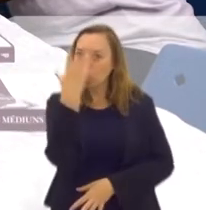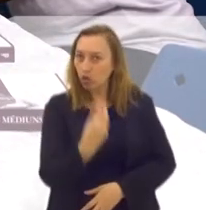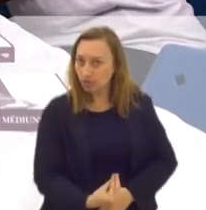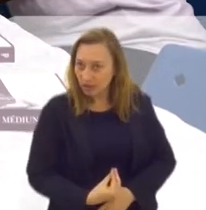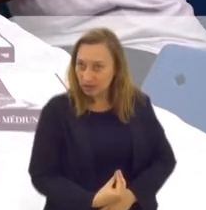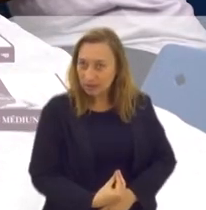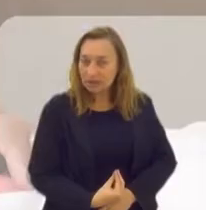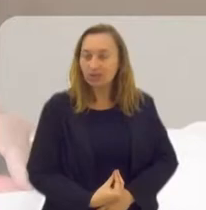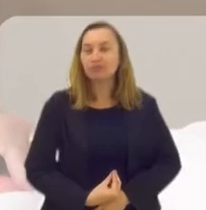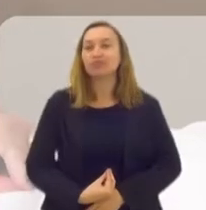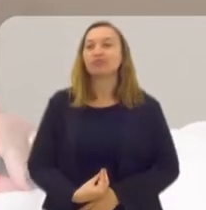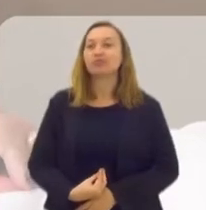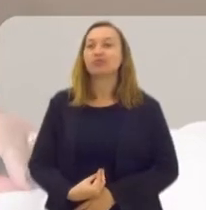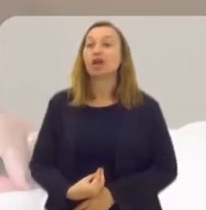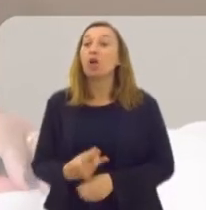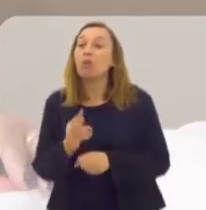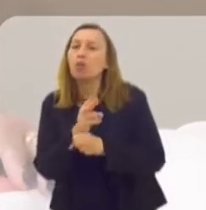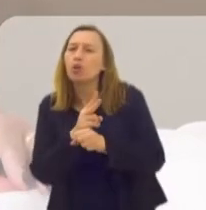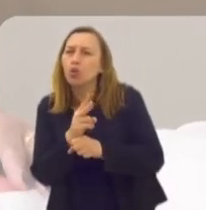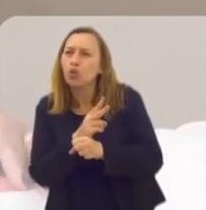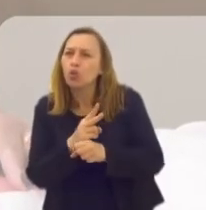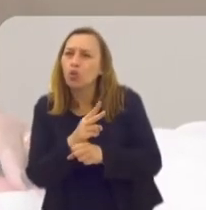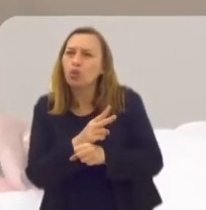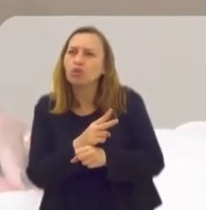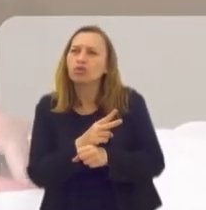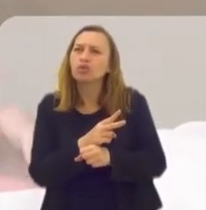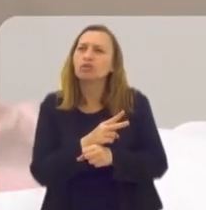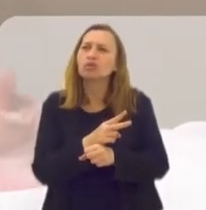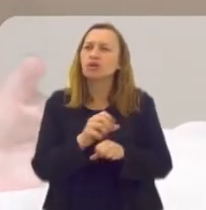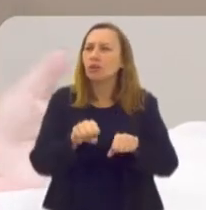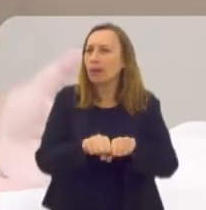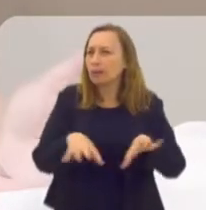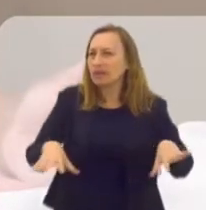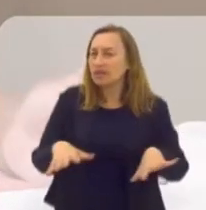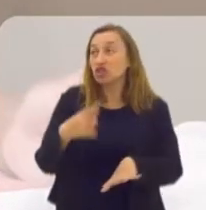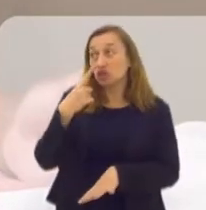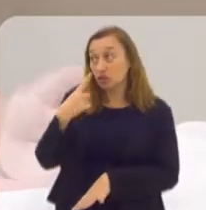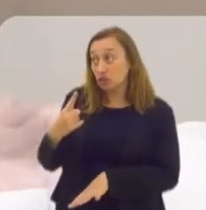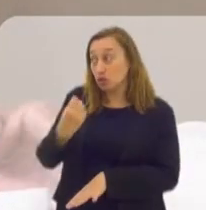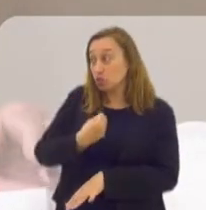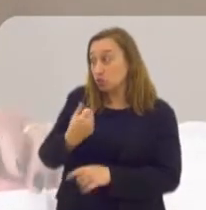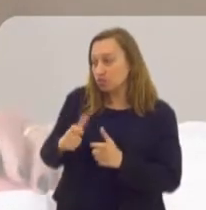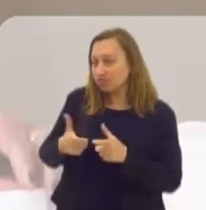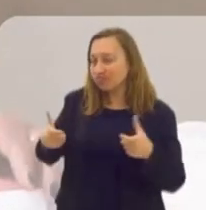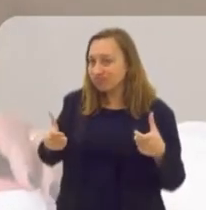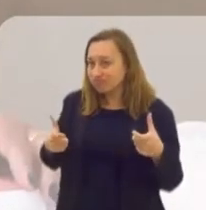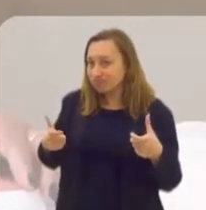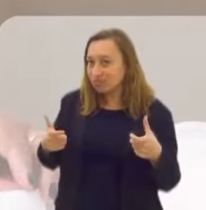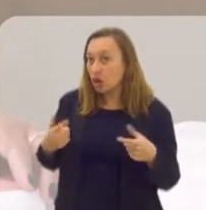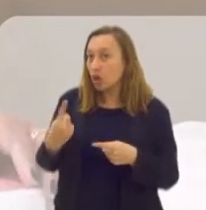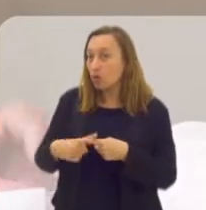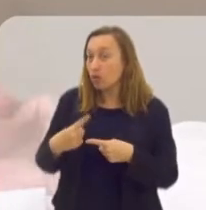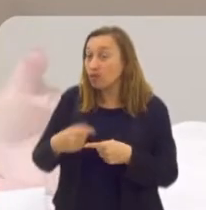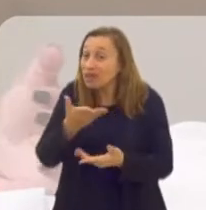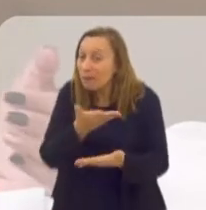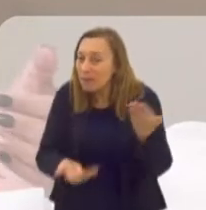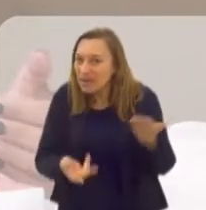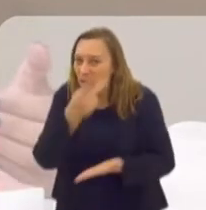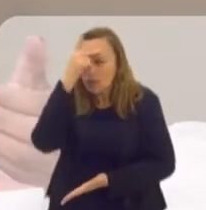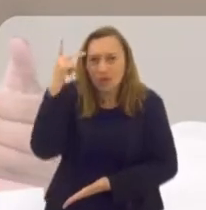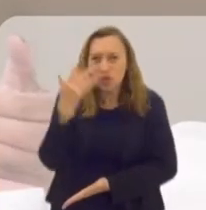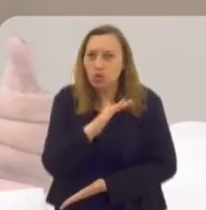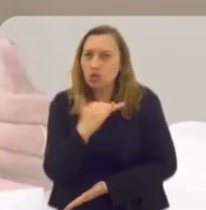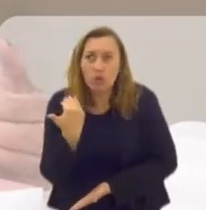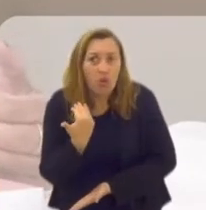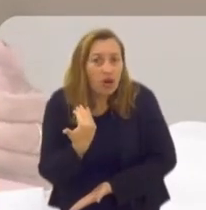o Espiritismo, elas procuram, e com a pandemia a gente soube que aumentou muito, porque você